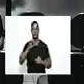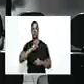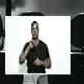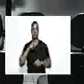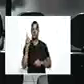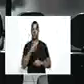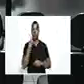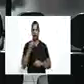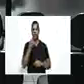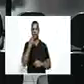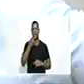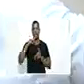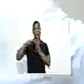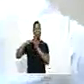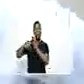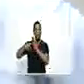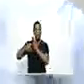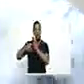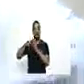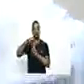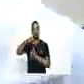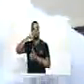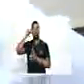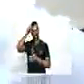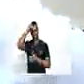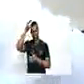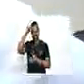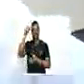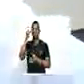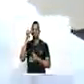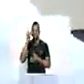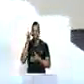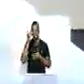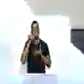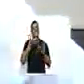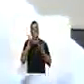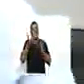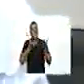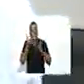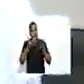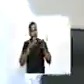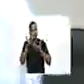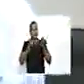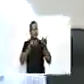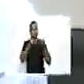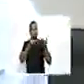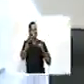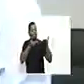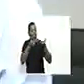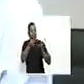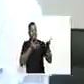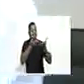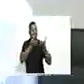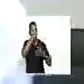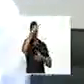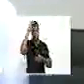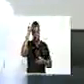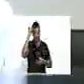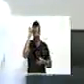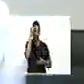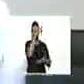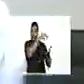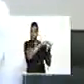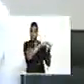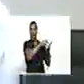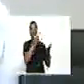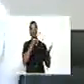aqui que o sindicato tentou o máximo possível negociar com o Executivo esse projeto é exemplo